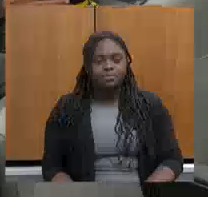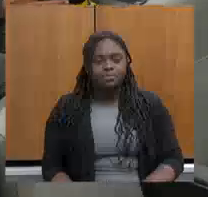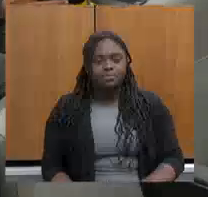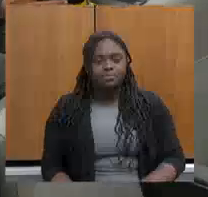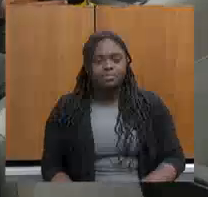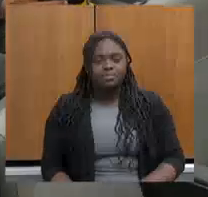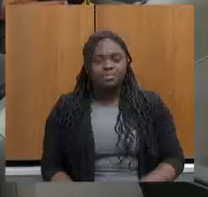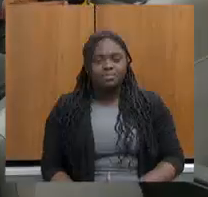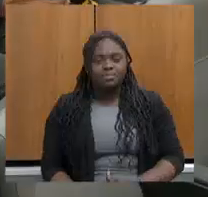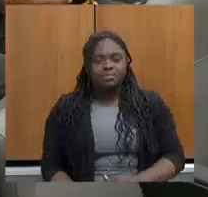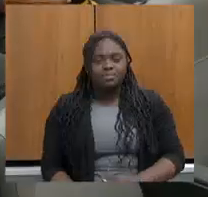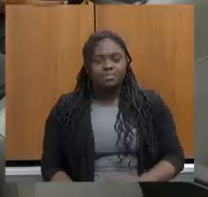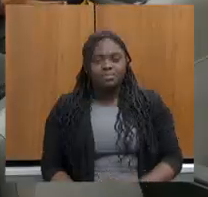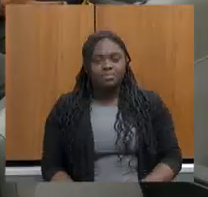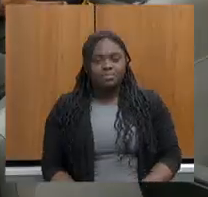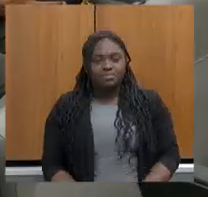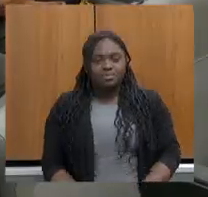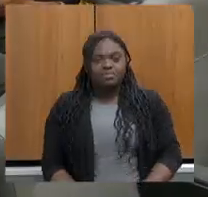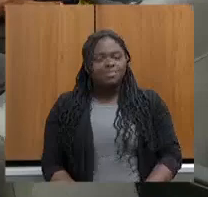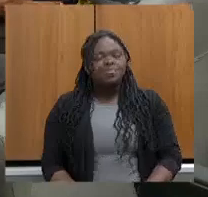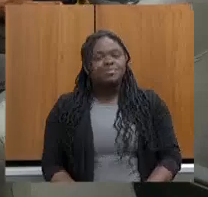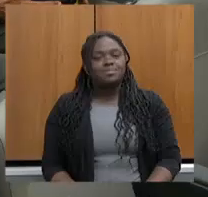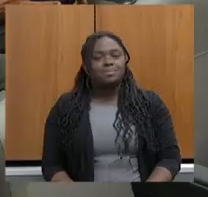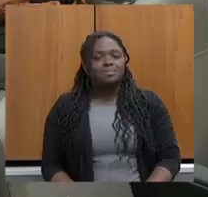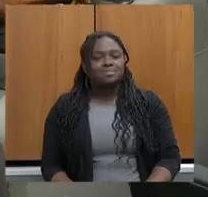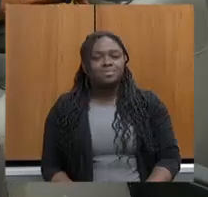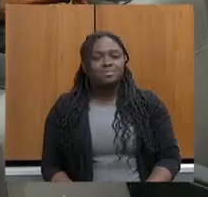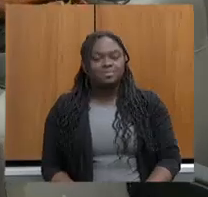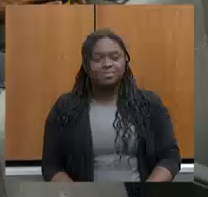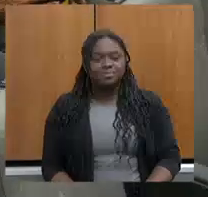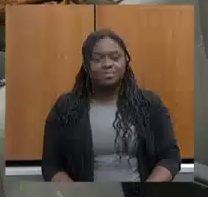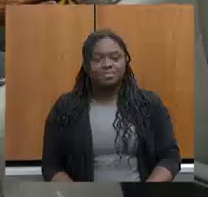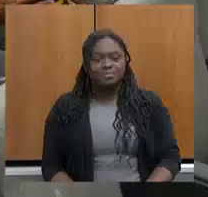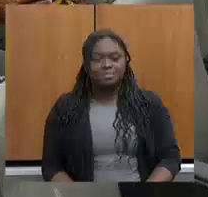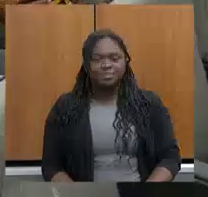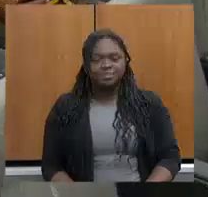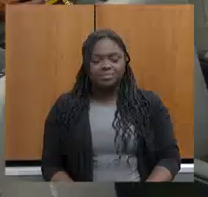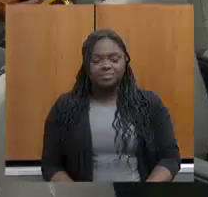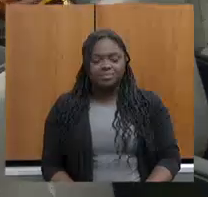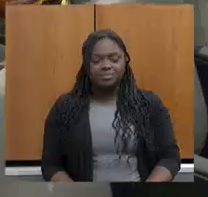fui vendido viu vendido pela assessoria